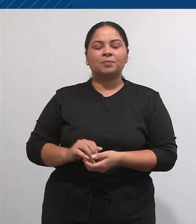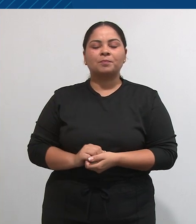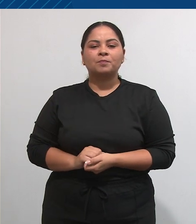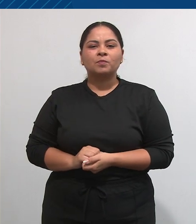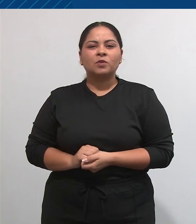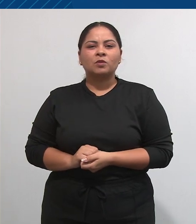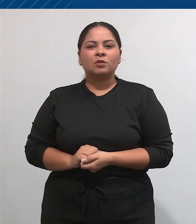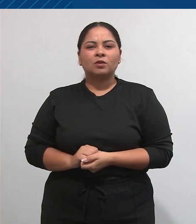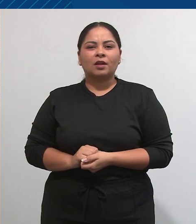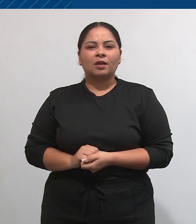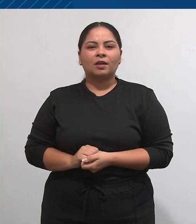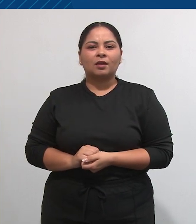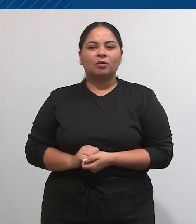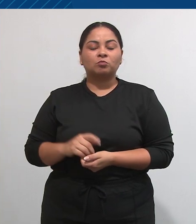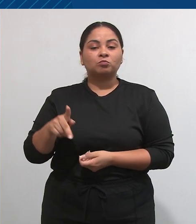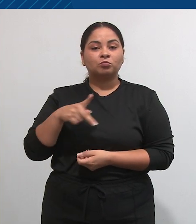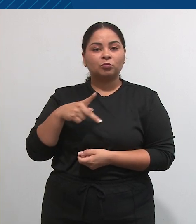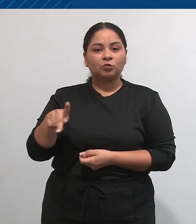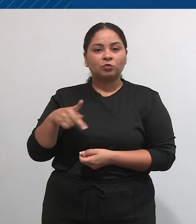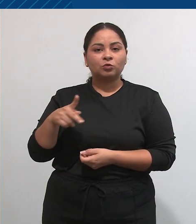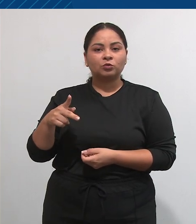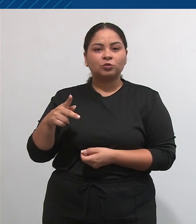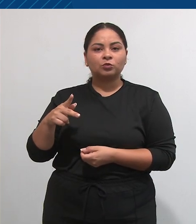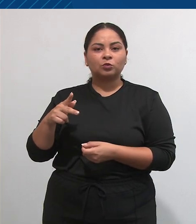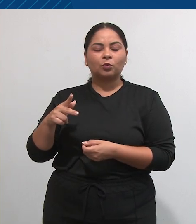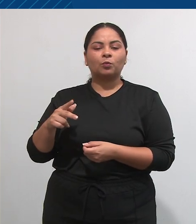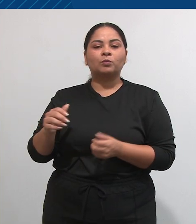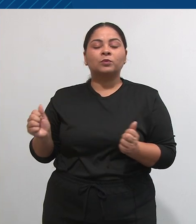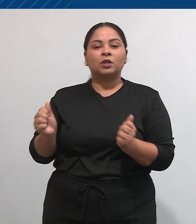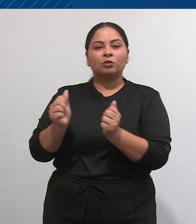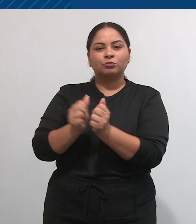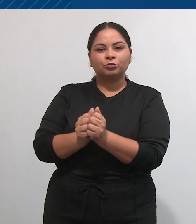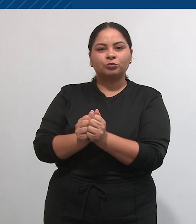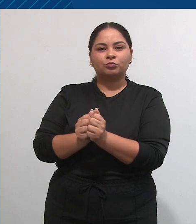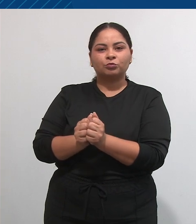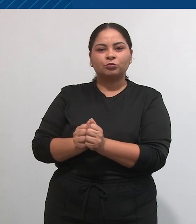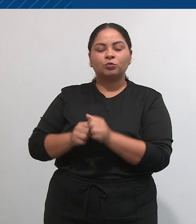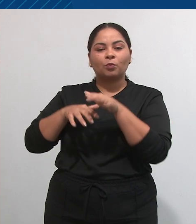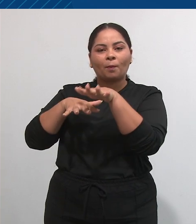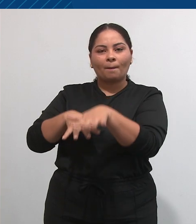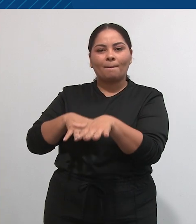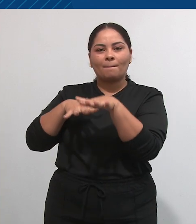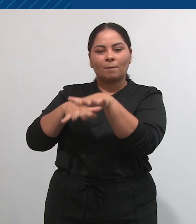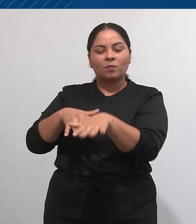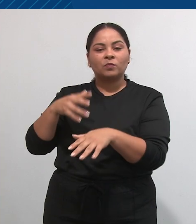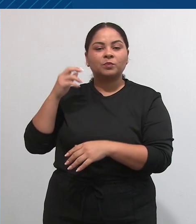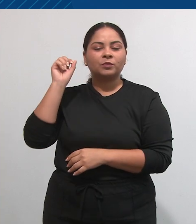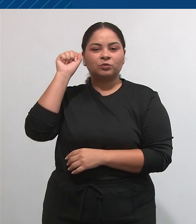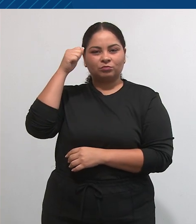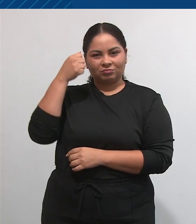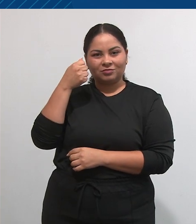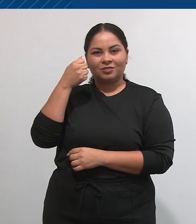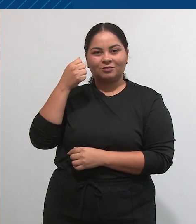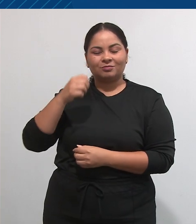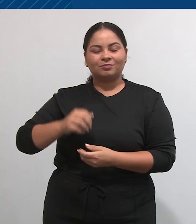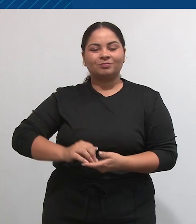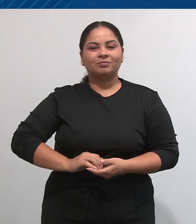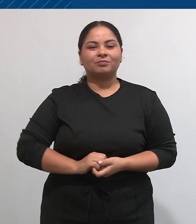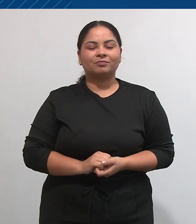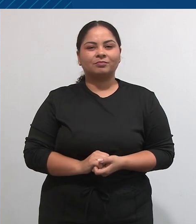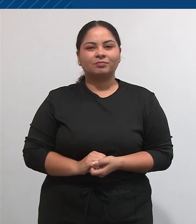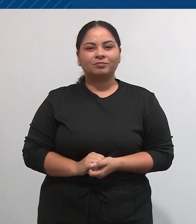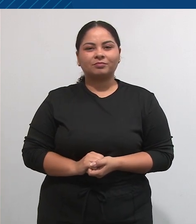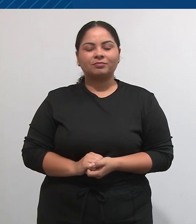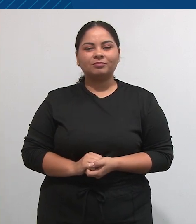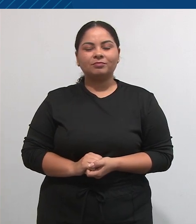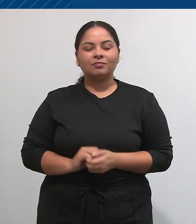parte do movimento negro, né, atuante, mas ele não tinha conhecimento sobre a questão da nossa história. Escuta